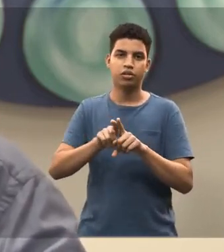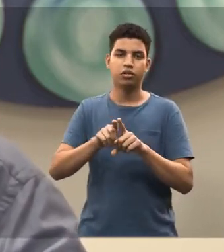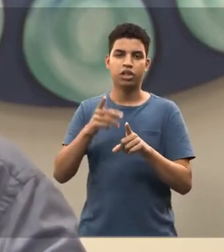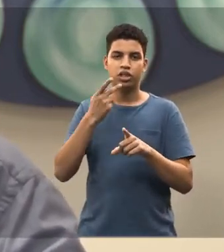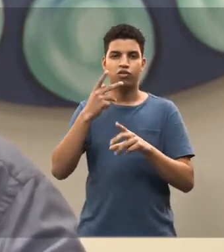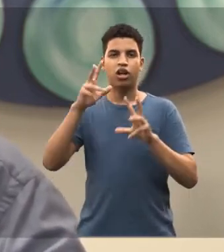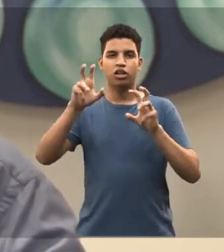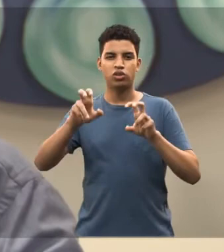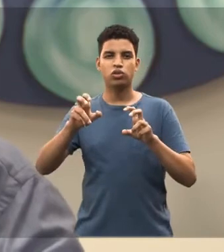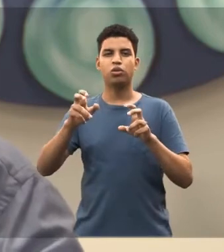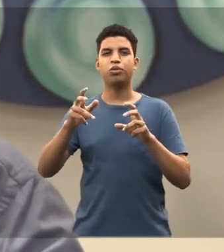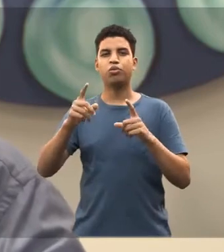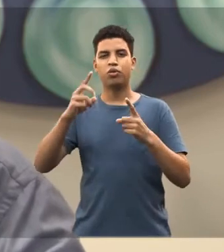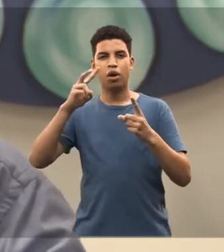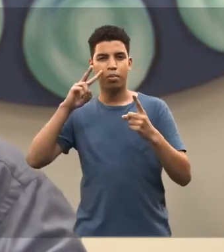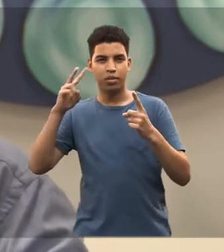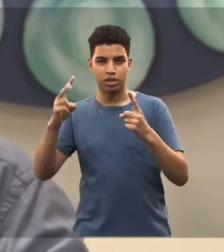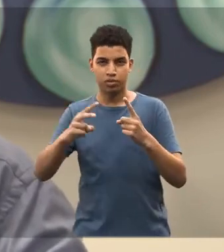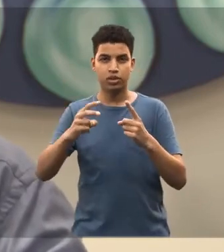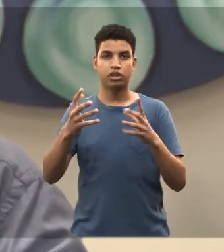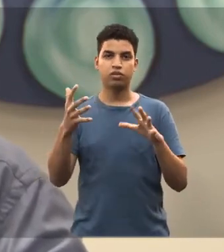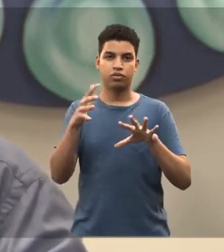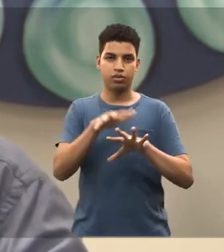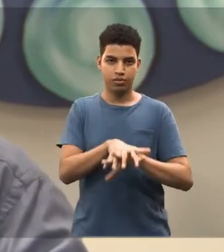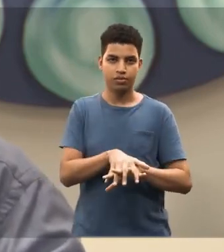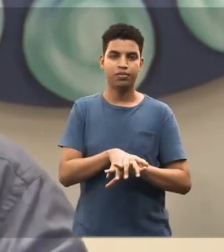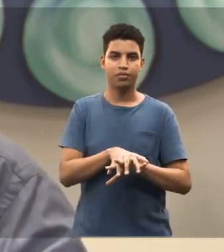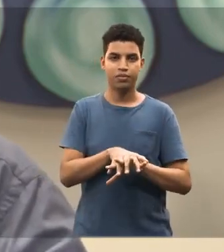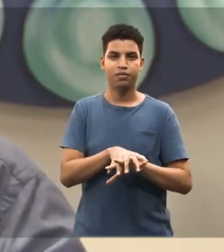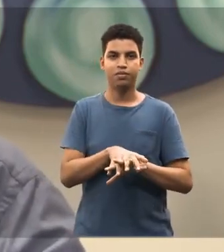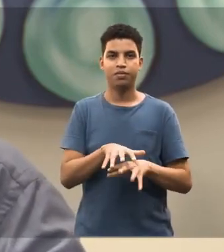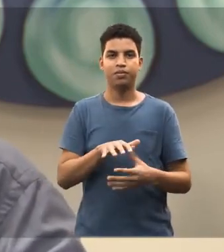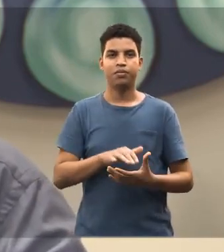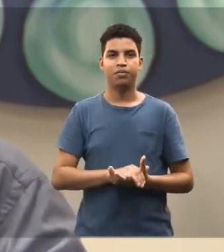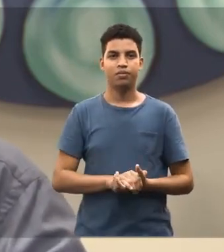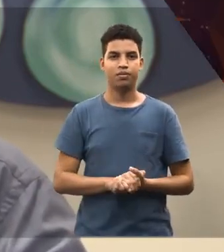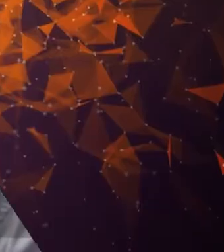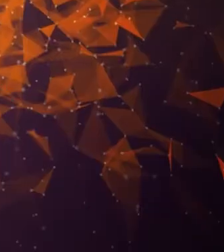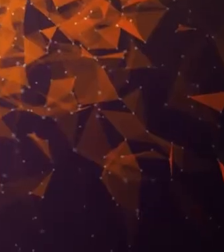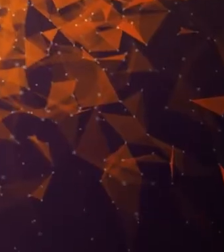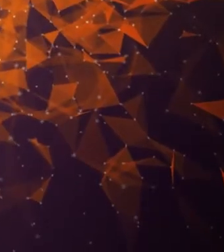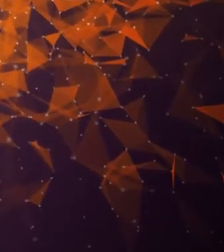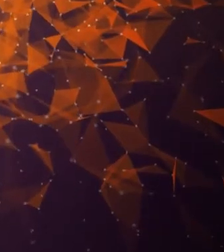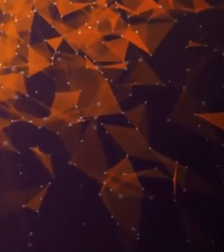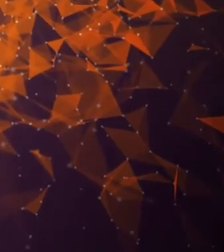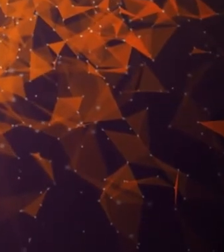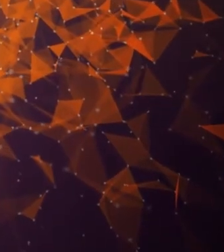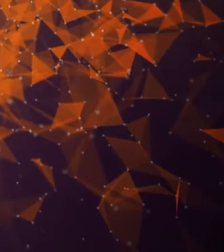social, quando a gente fala aí de uma perspectiva inclusiva, né?